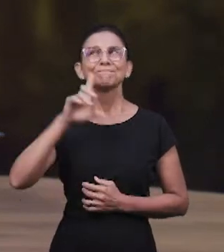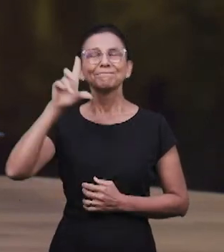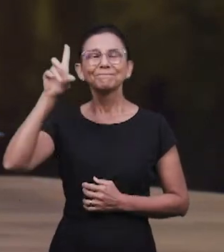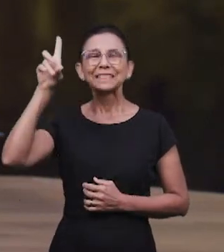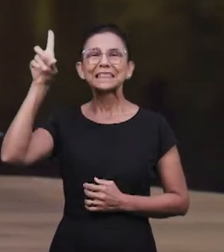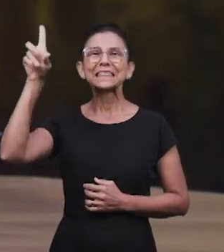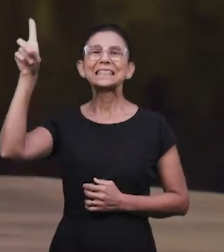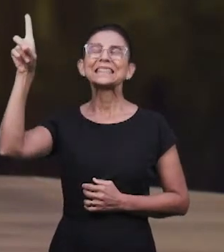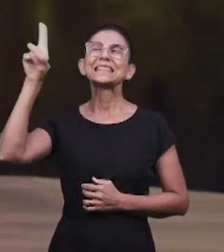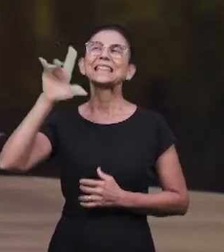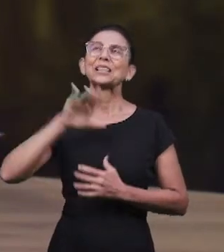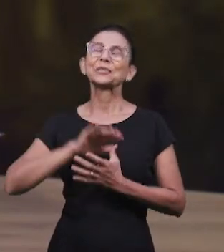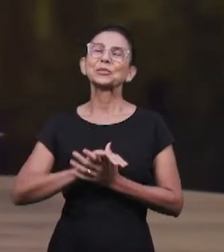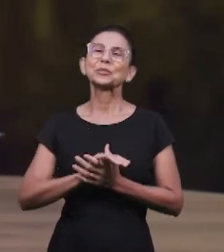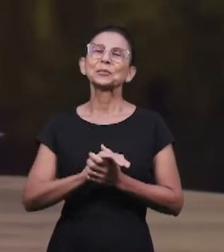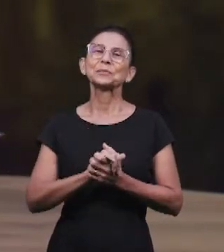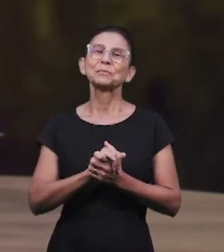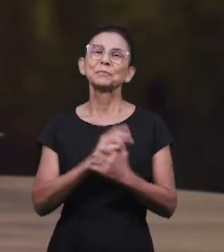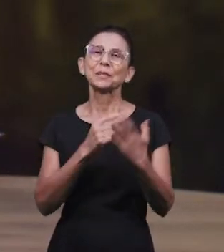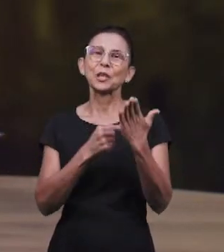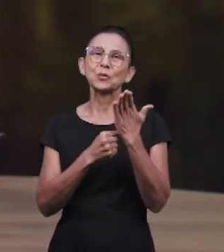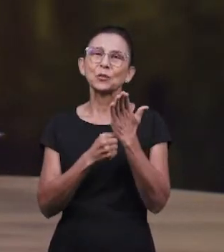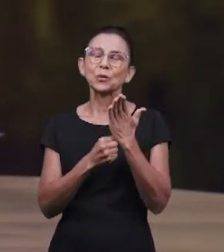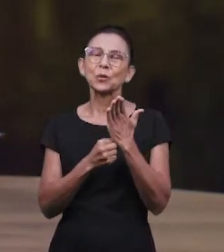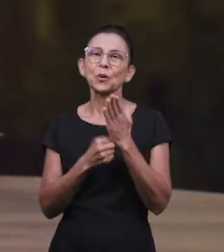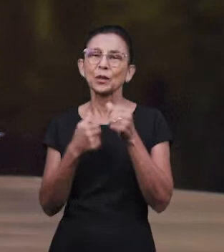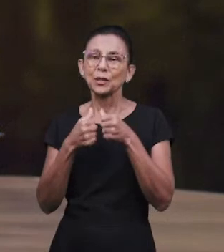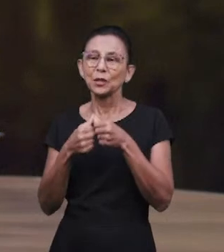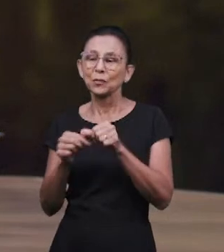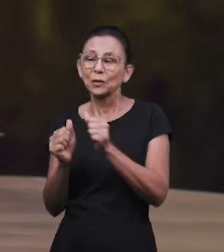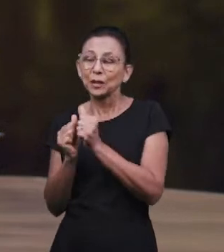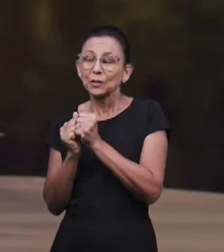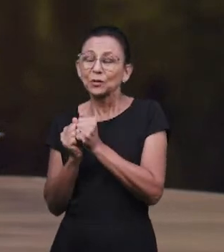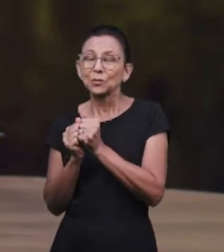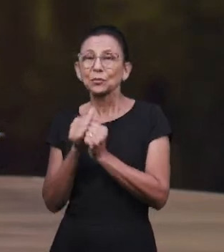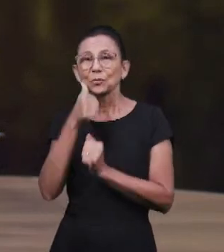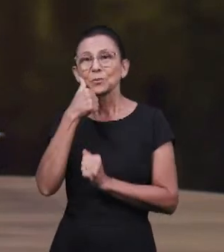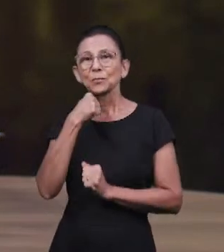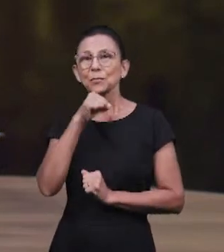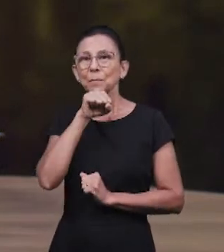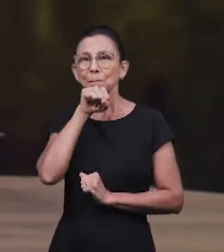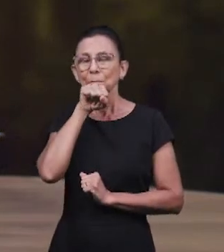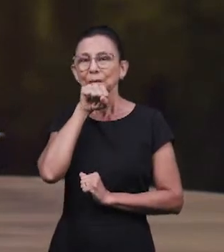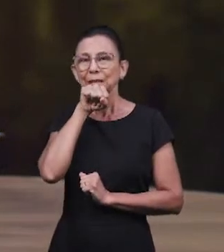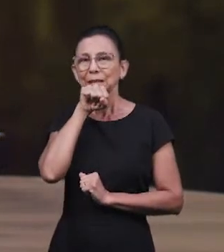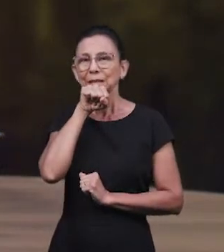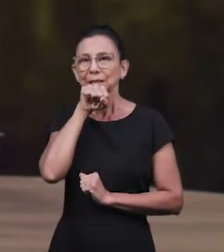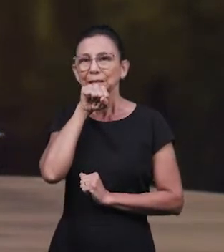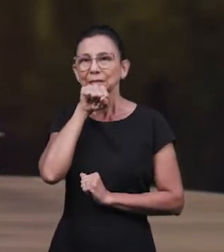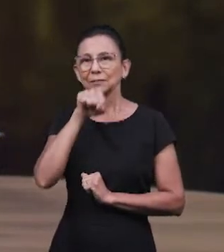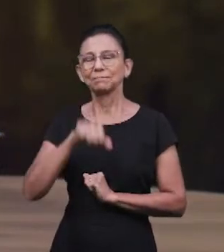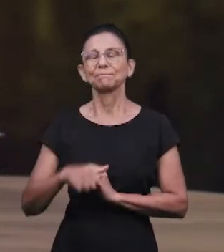Deus abriu as portas e eu fiquei com ela. Era a mãe.